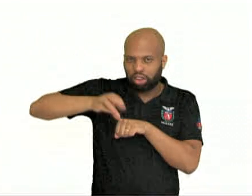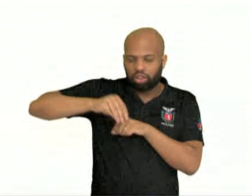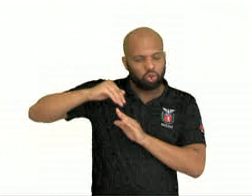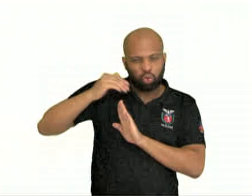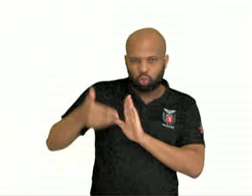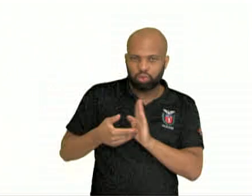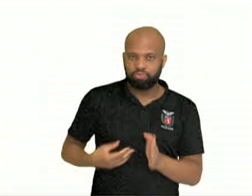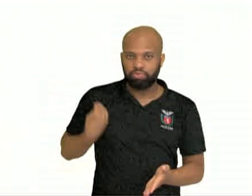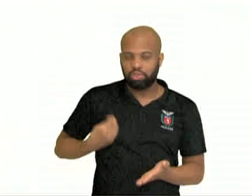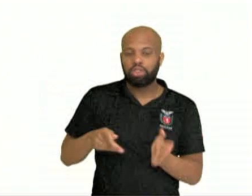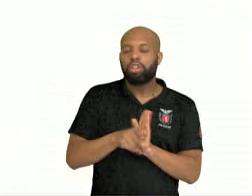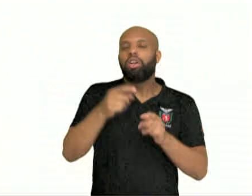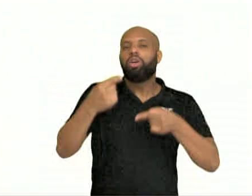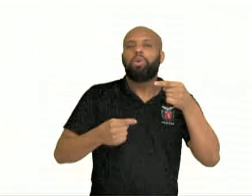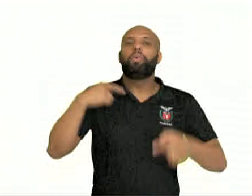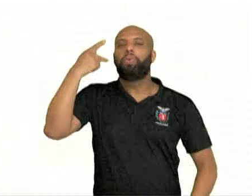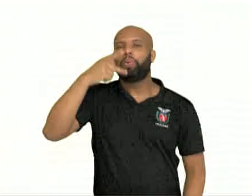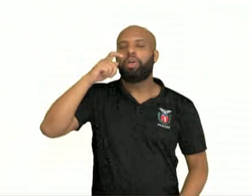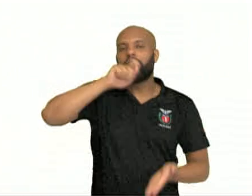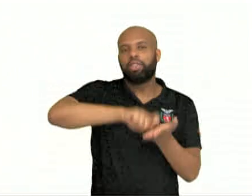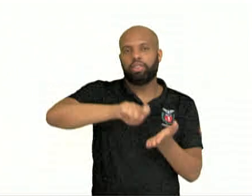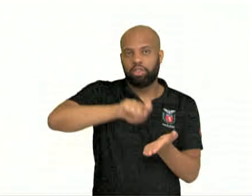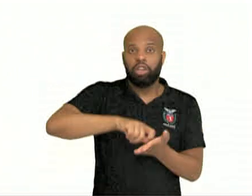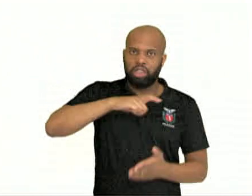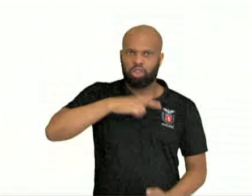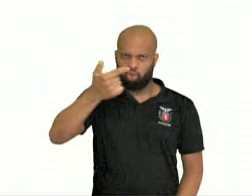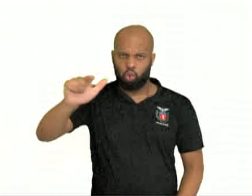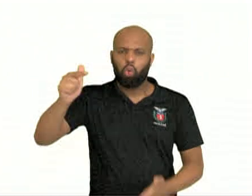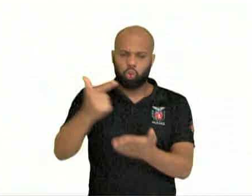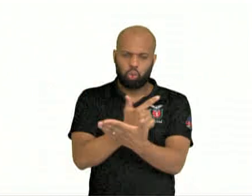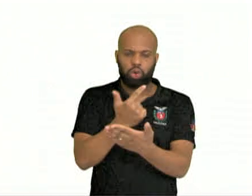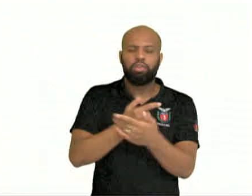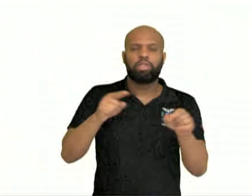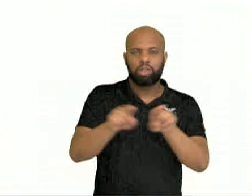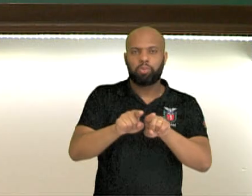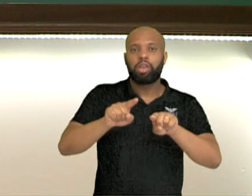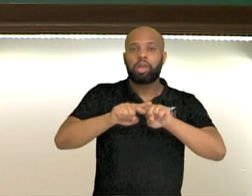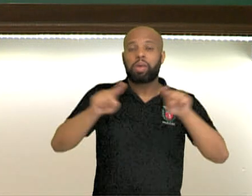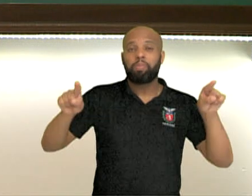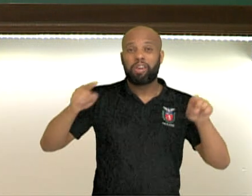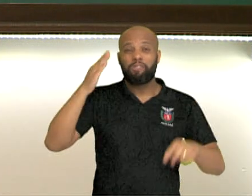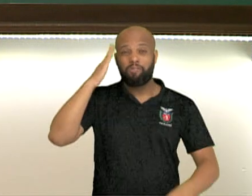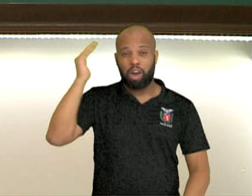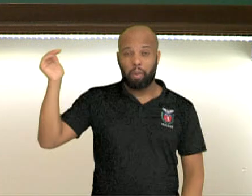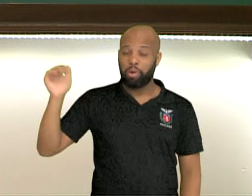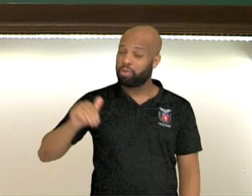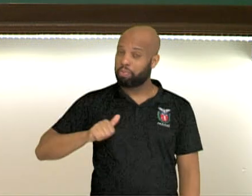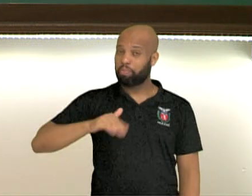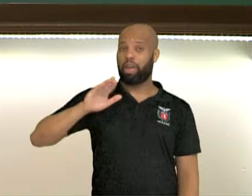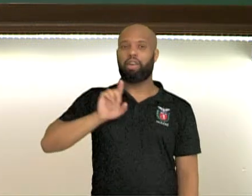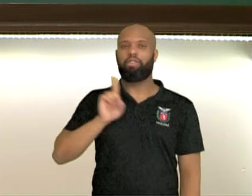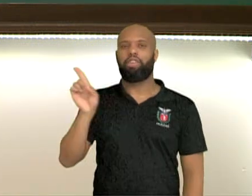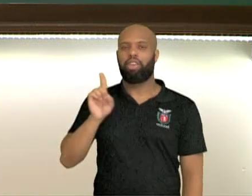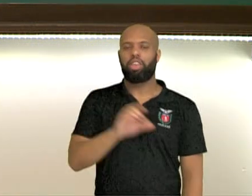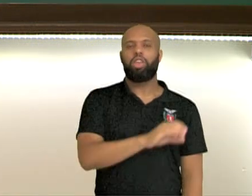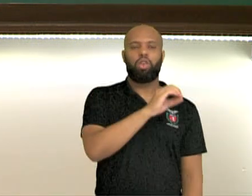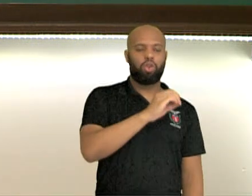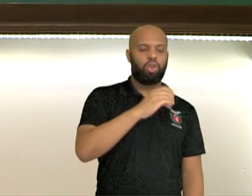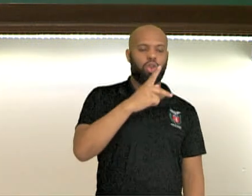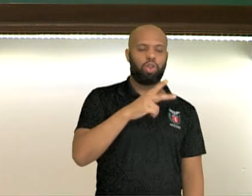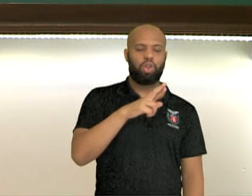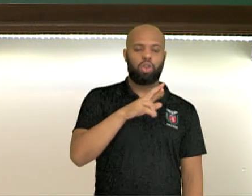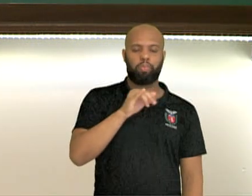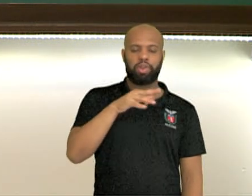políticos, né? Escreveu, entre outras tantas obras, né, mas o clássico O Príncipe, né, tido como